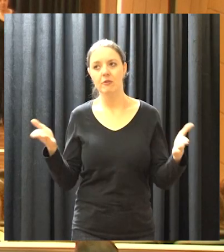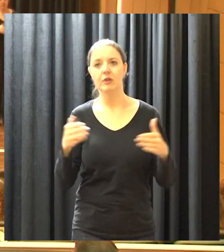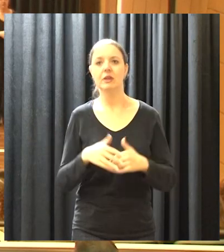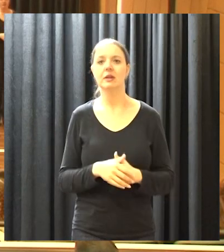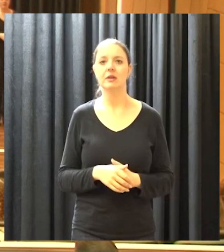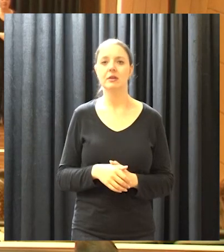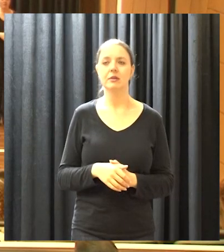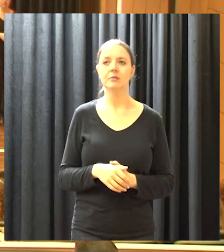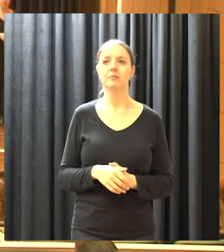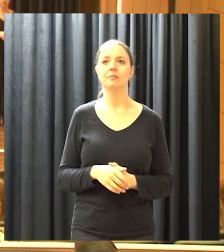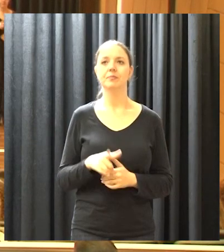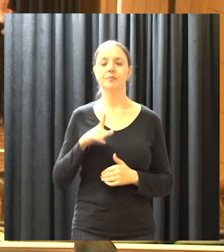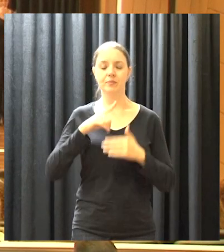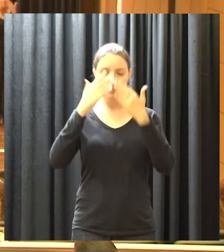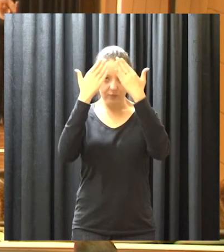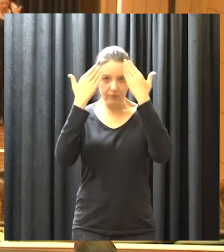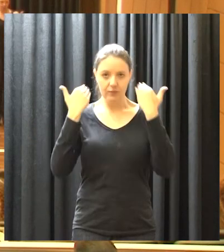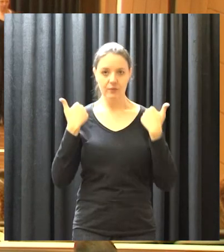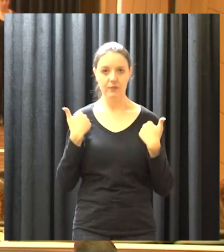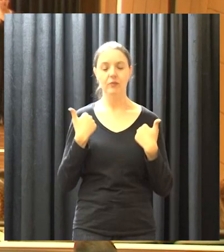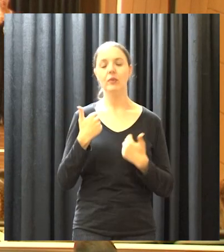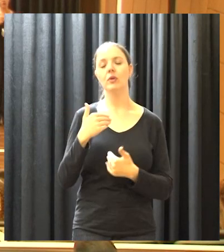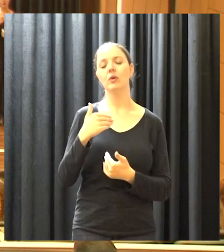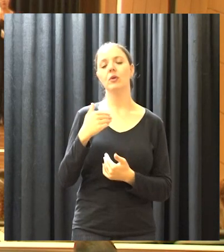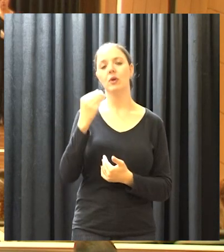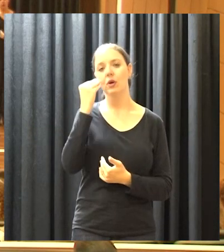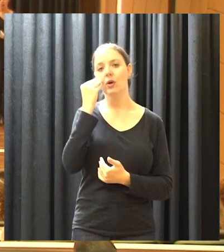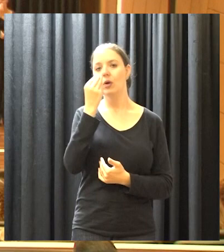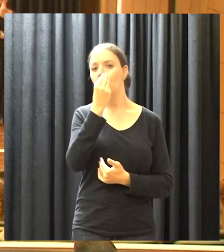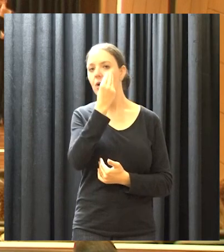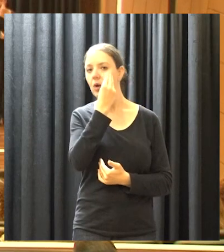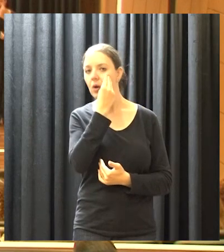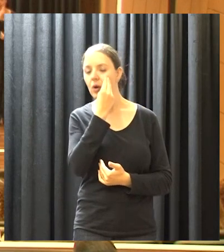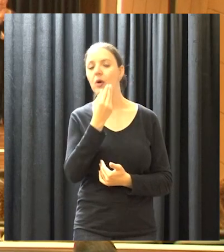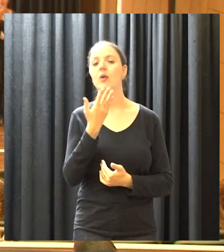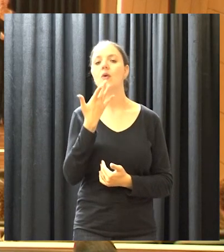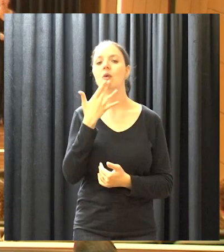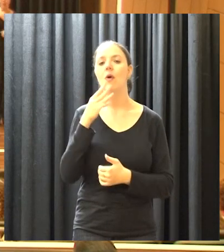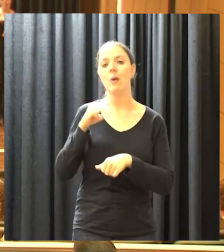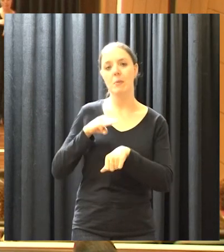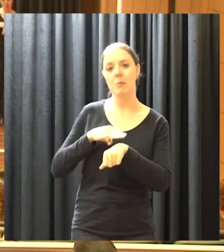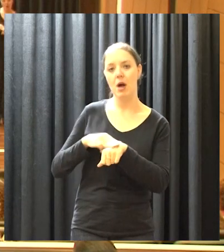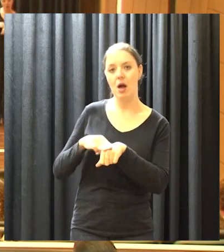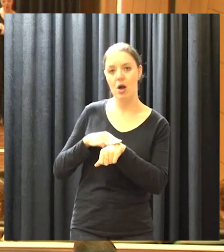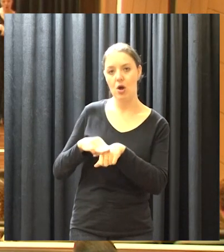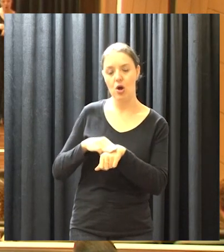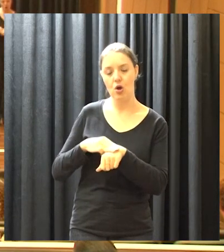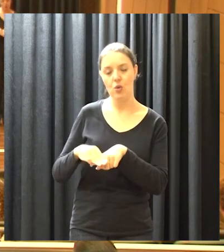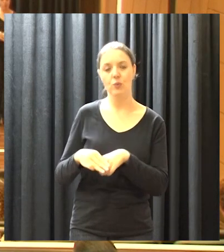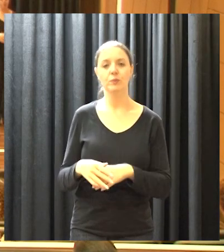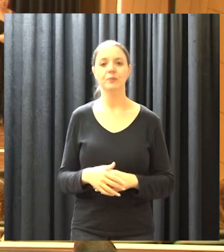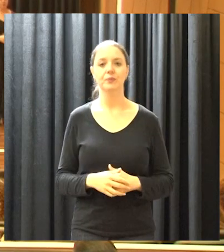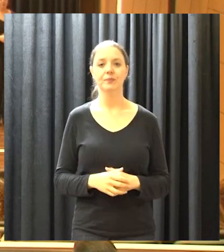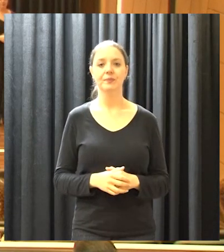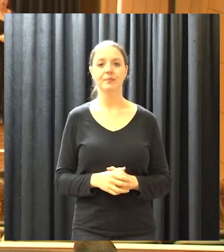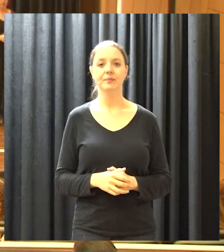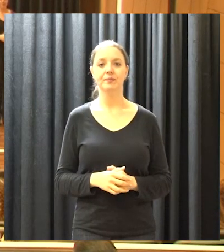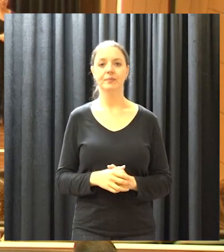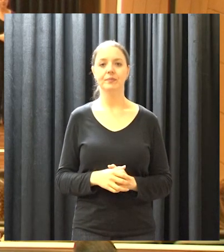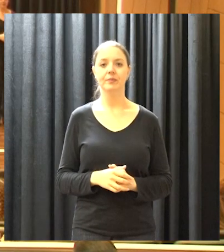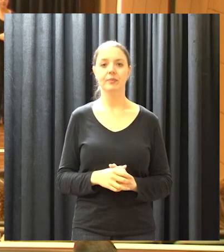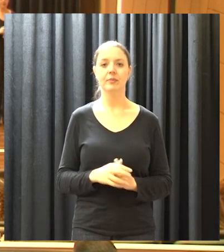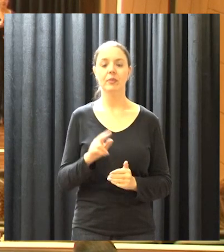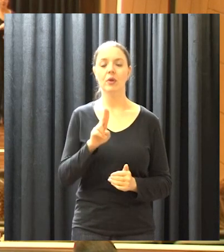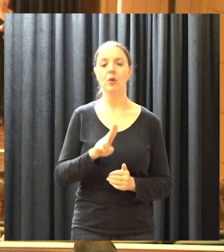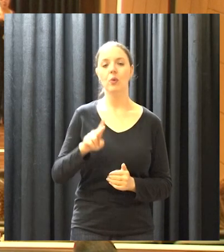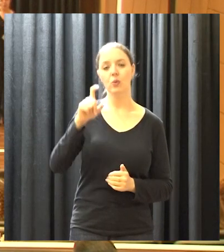tenho cabelos e olhos castanhos, meus cabelos, eles são lisos, vão um pouco abaixo da altura dos ombros. Eu estou usando